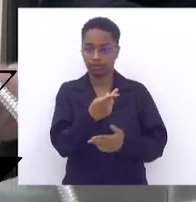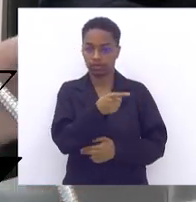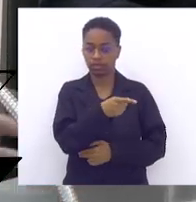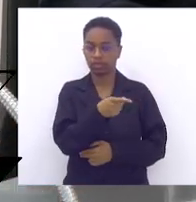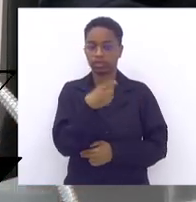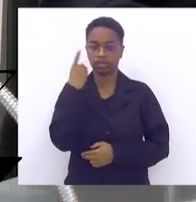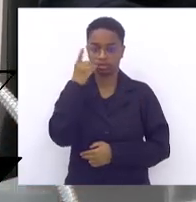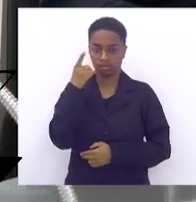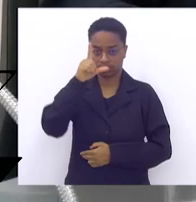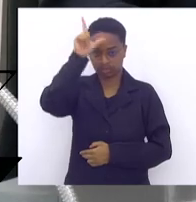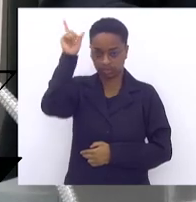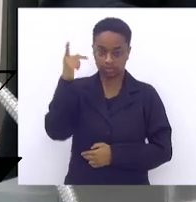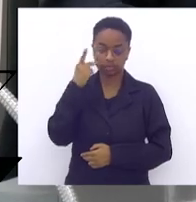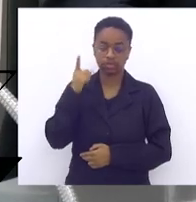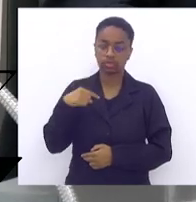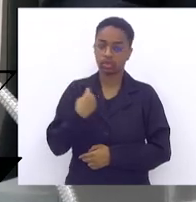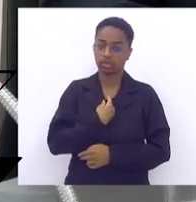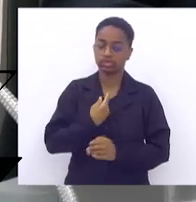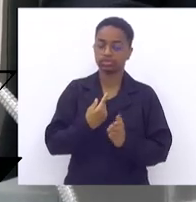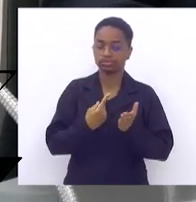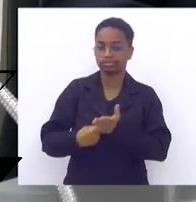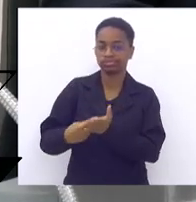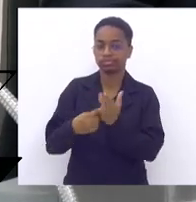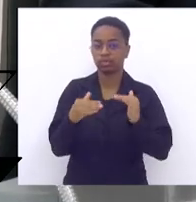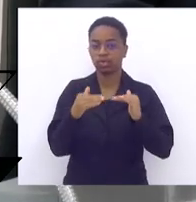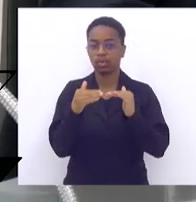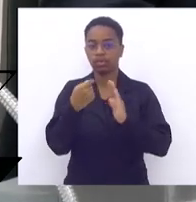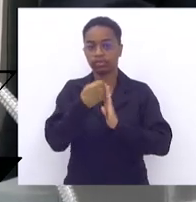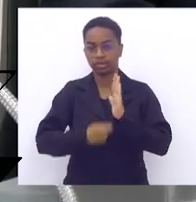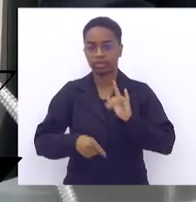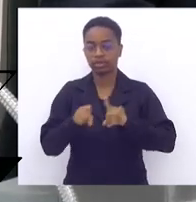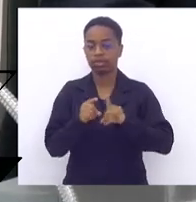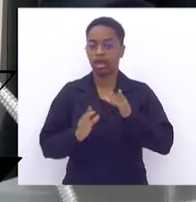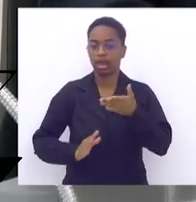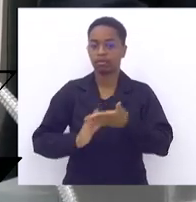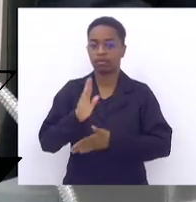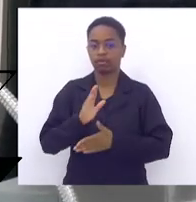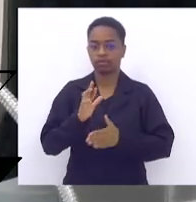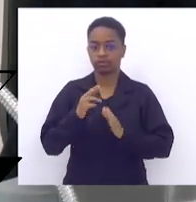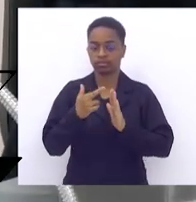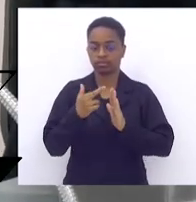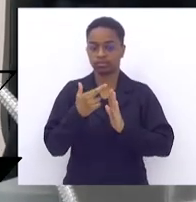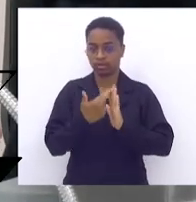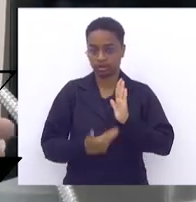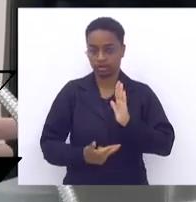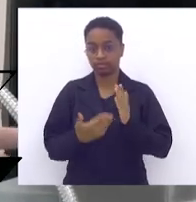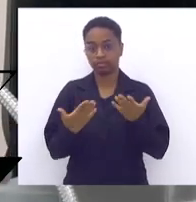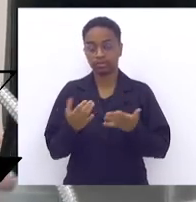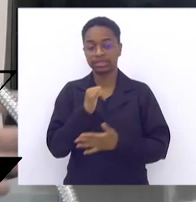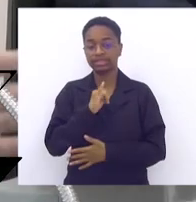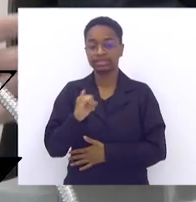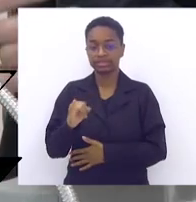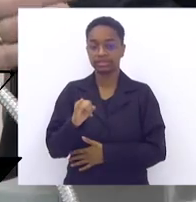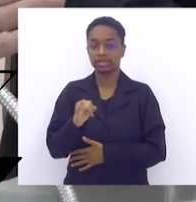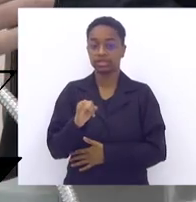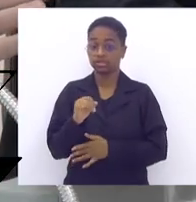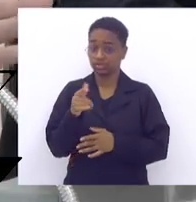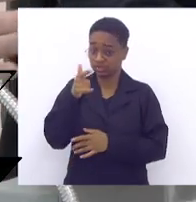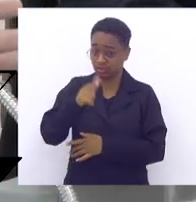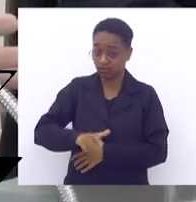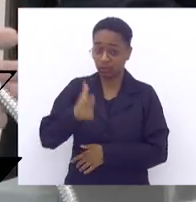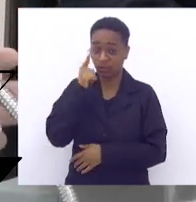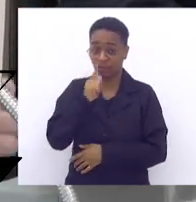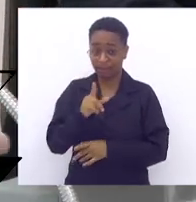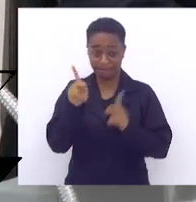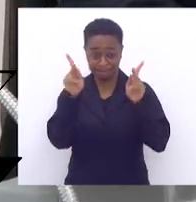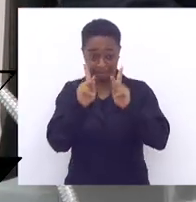que a gente chegue num consenso de texto e aprove o relatório nesse sentido. Então, se houver paz, novamente,